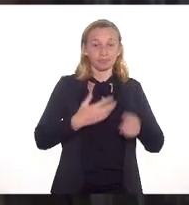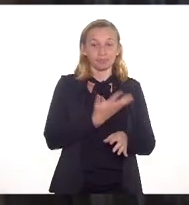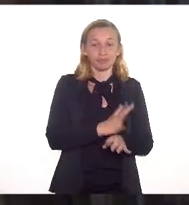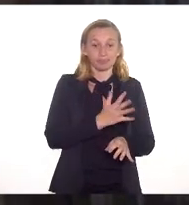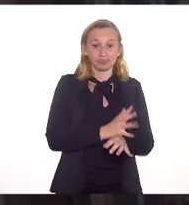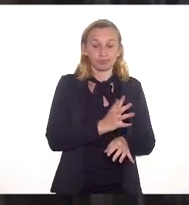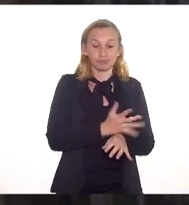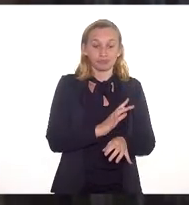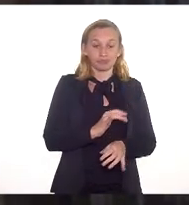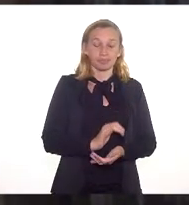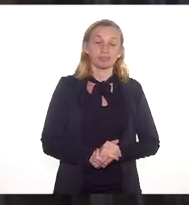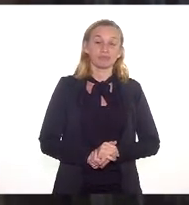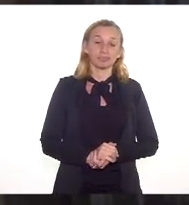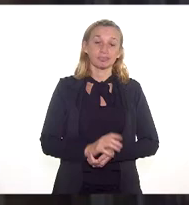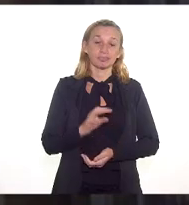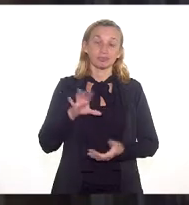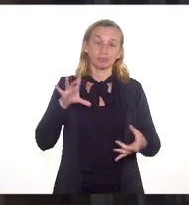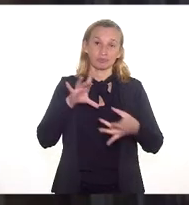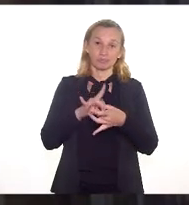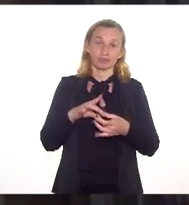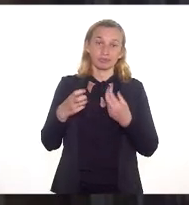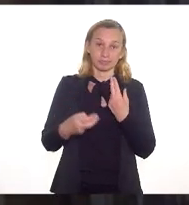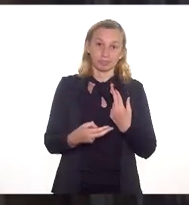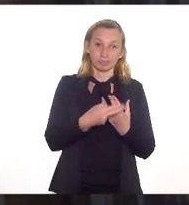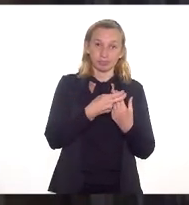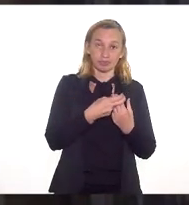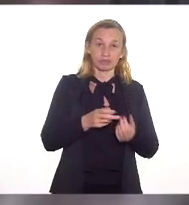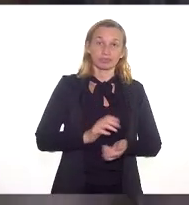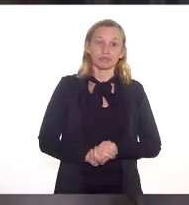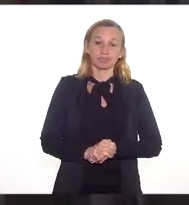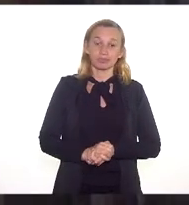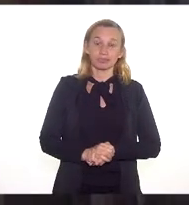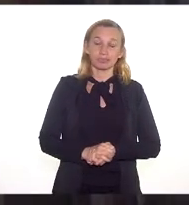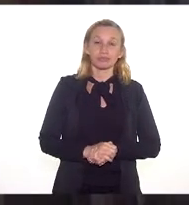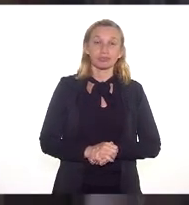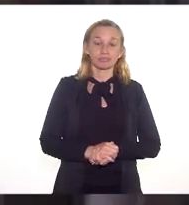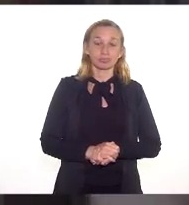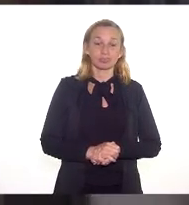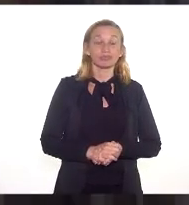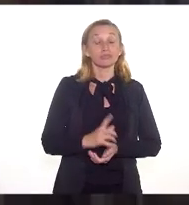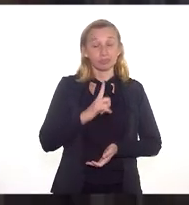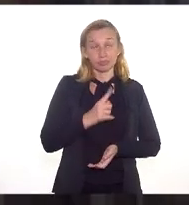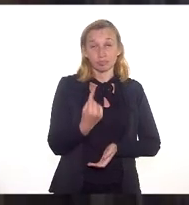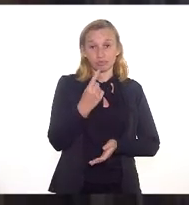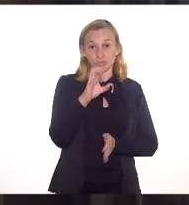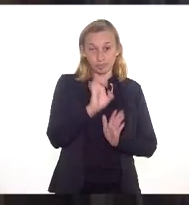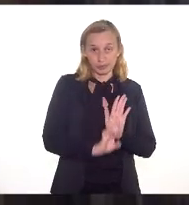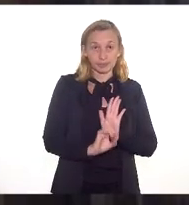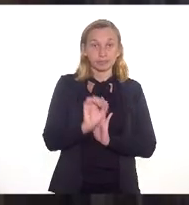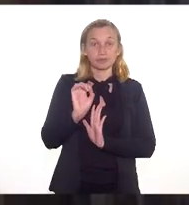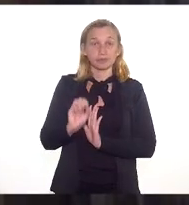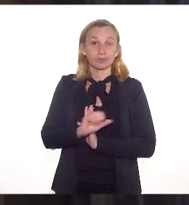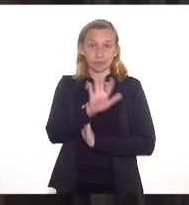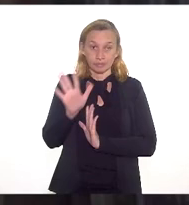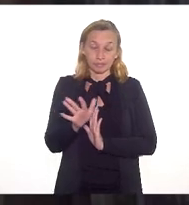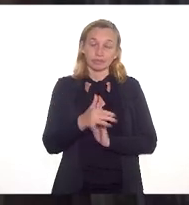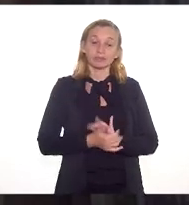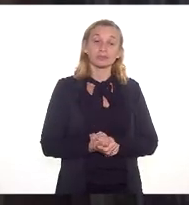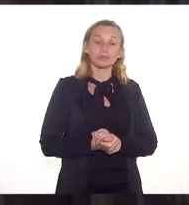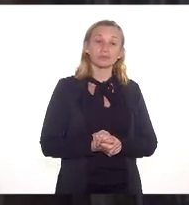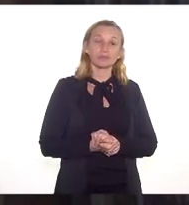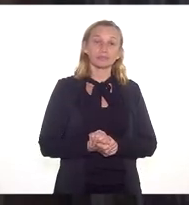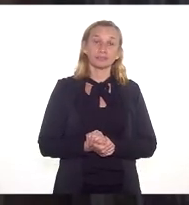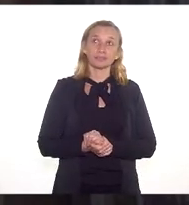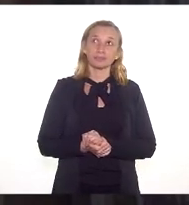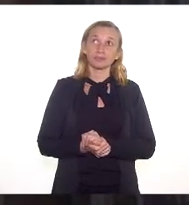práticas integrativas e complementares do SUS. Tem, é claro, uma emenda que trata da